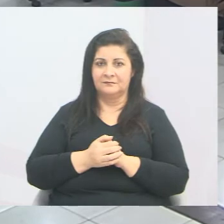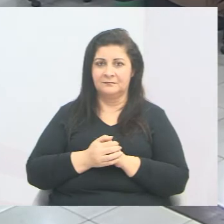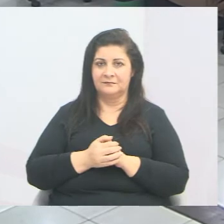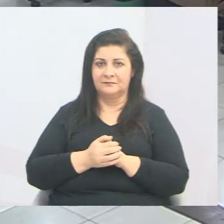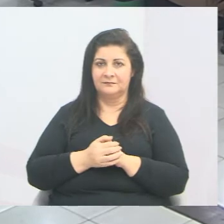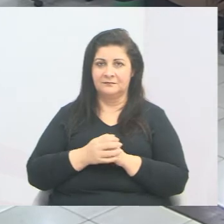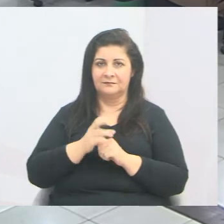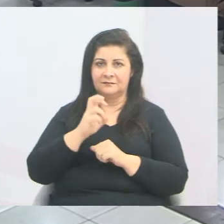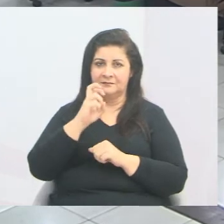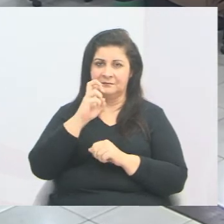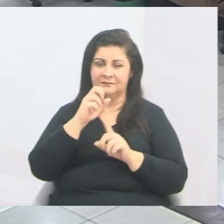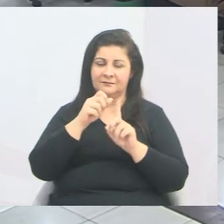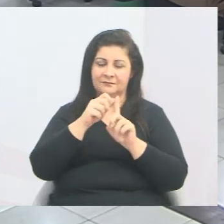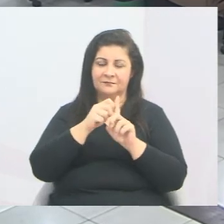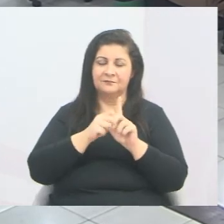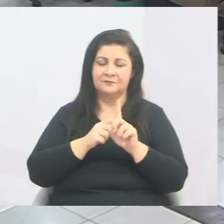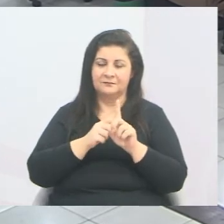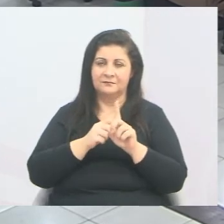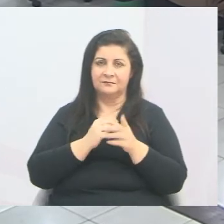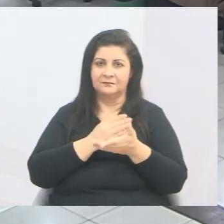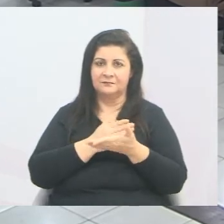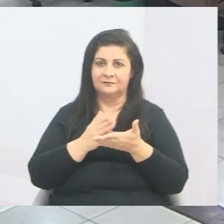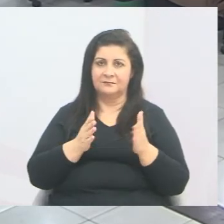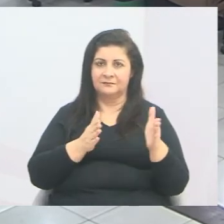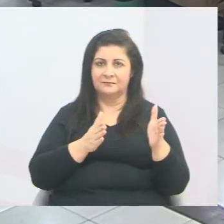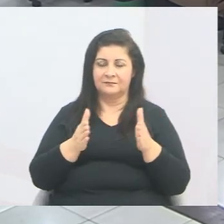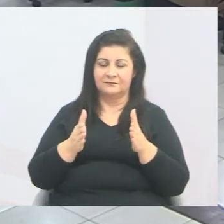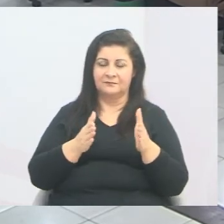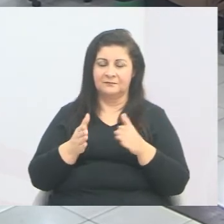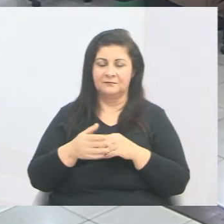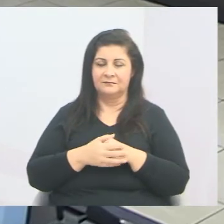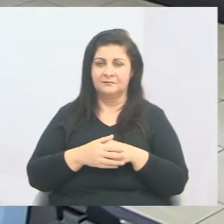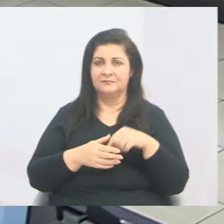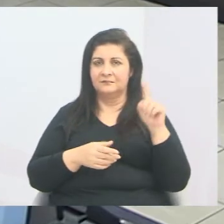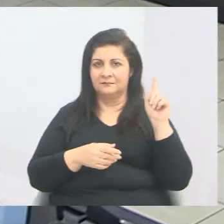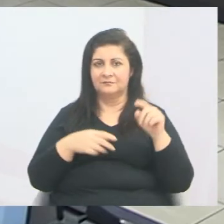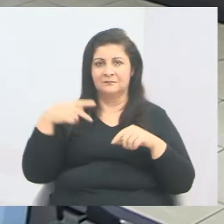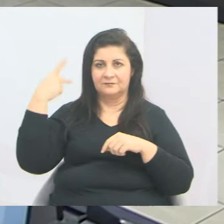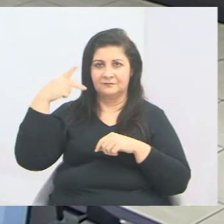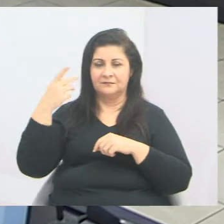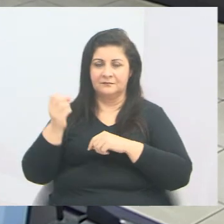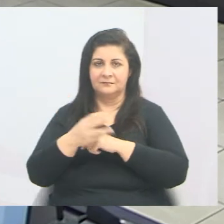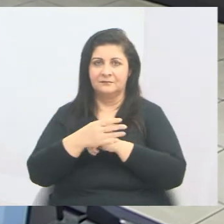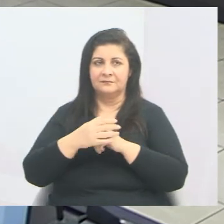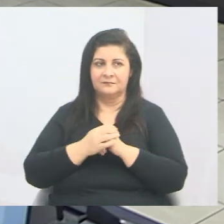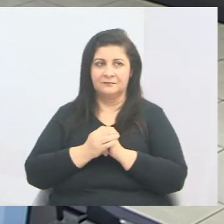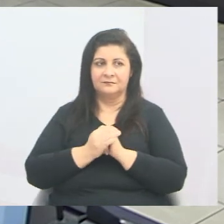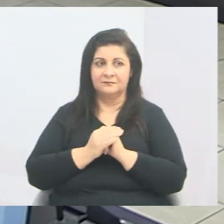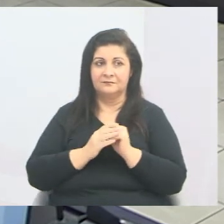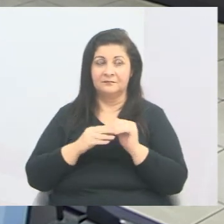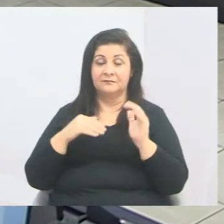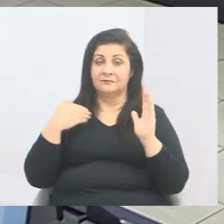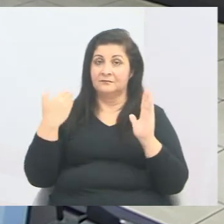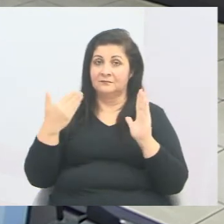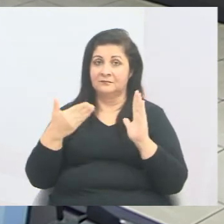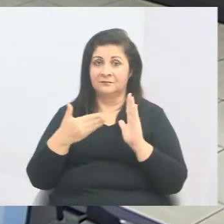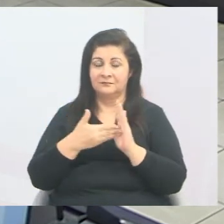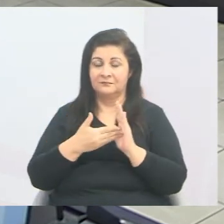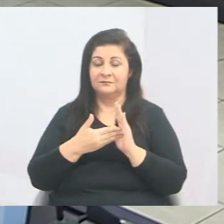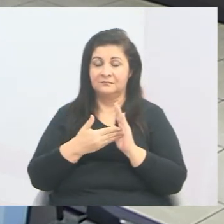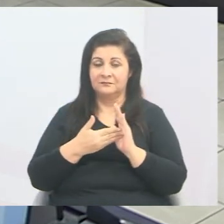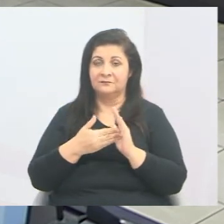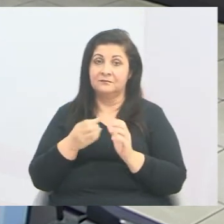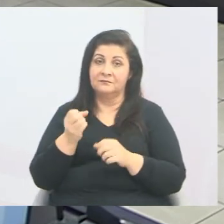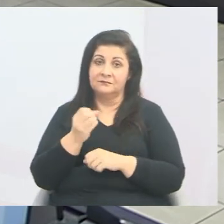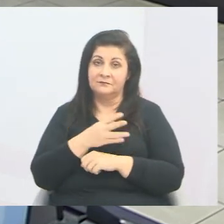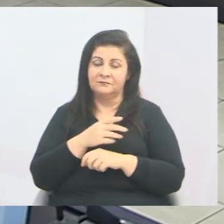6 meses já vai fazer. Somos novo aqui como vereador. Tudo isso aqui para mim, Reinaldo, é uma